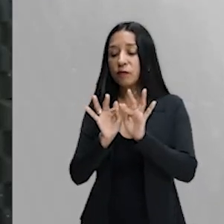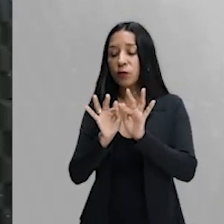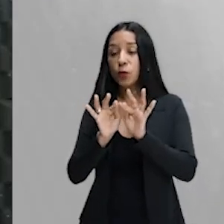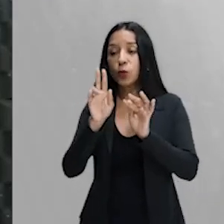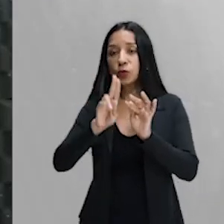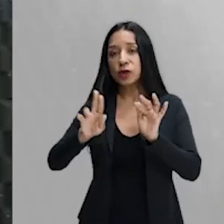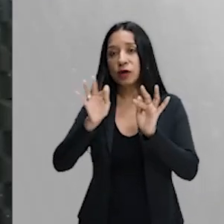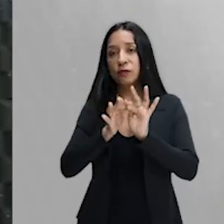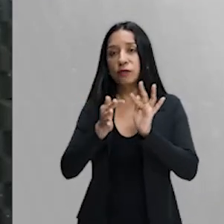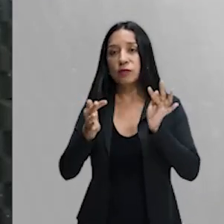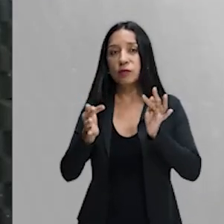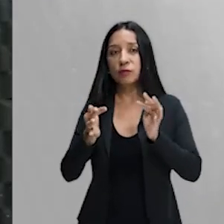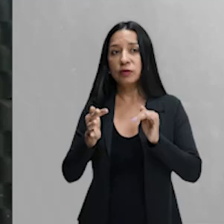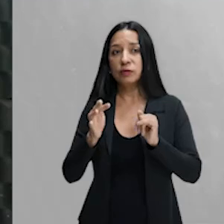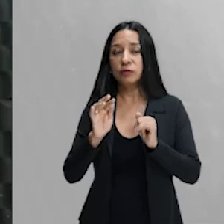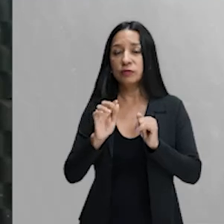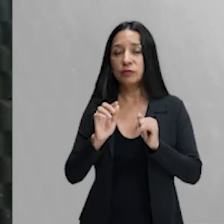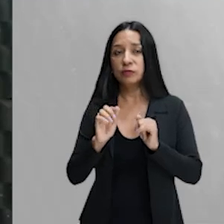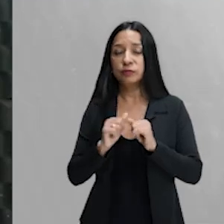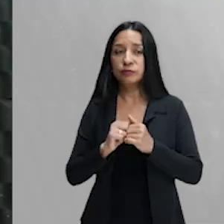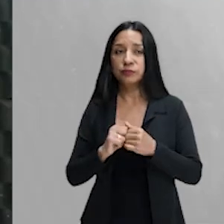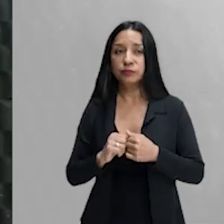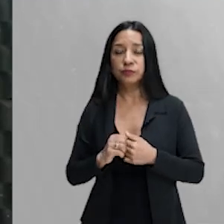3 sobre 2.